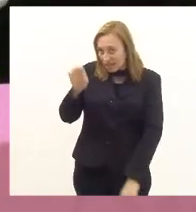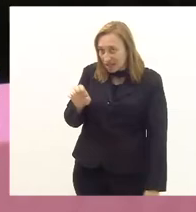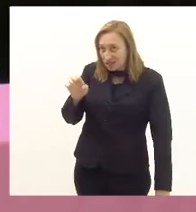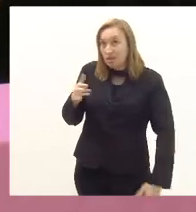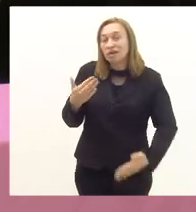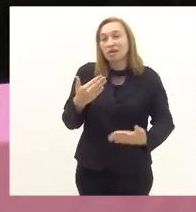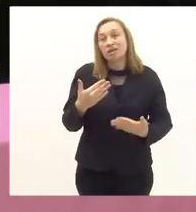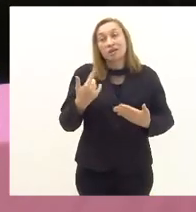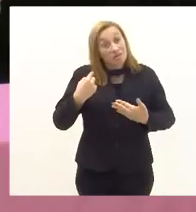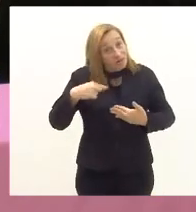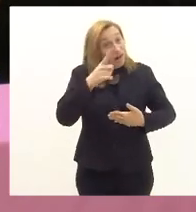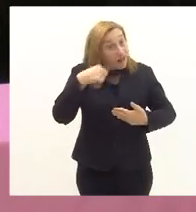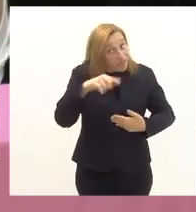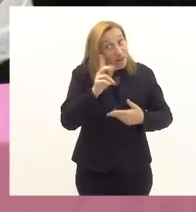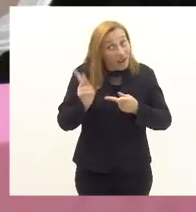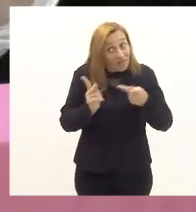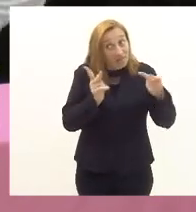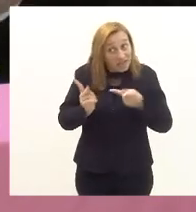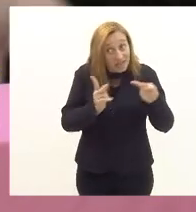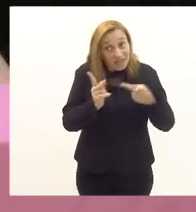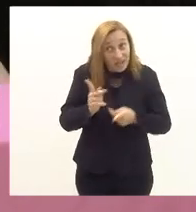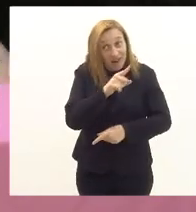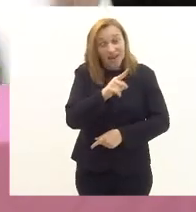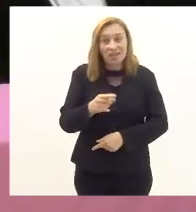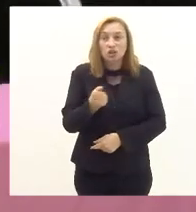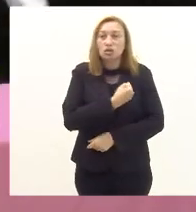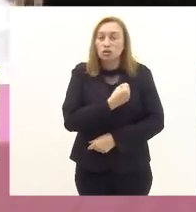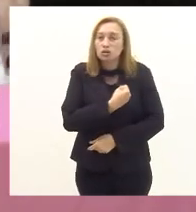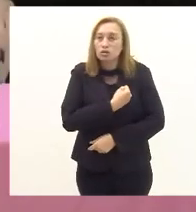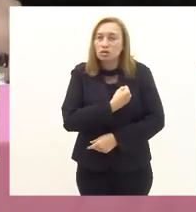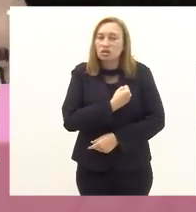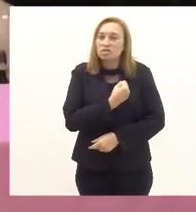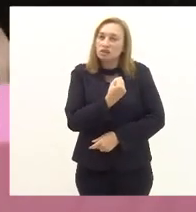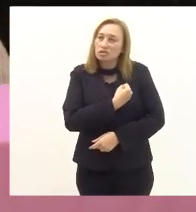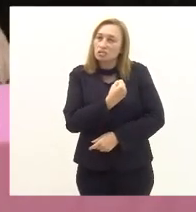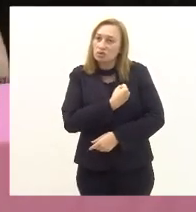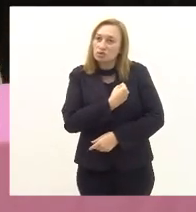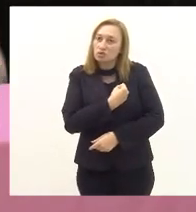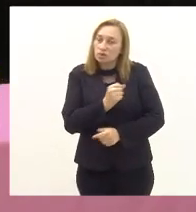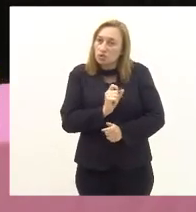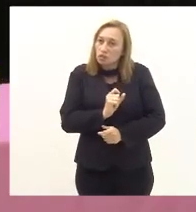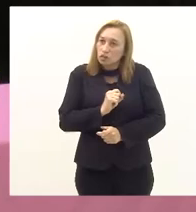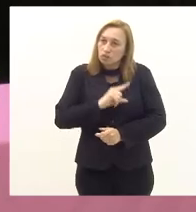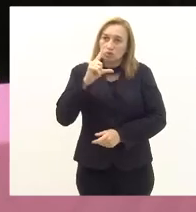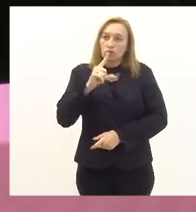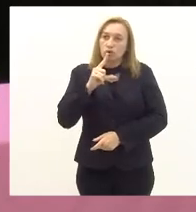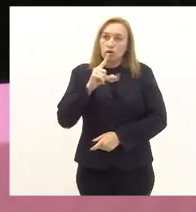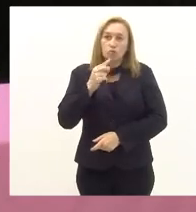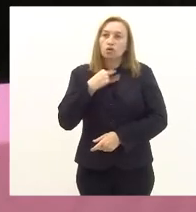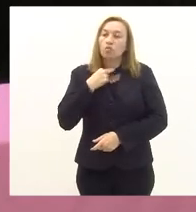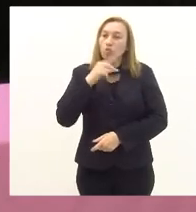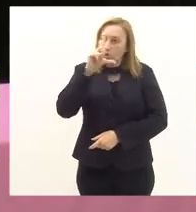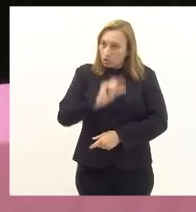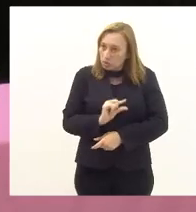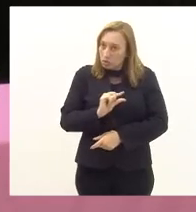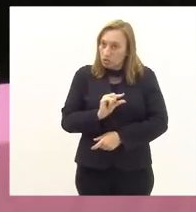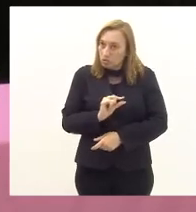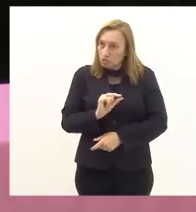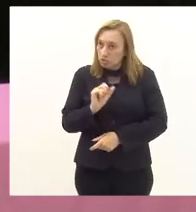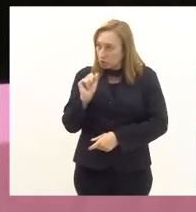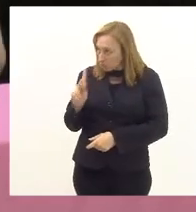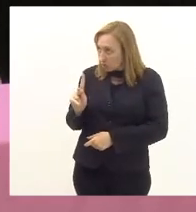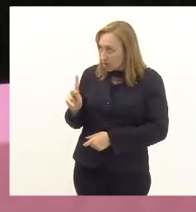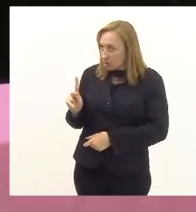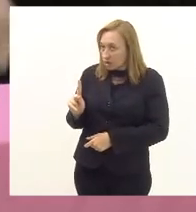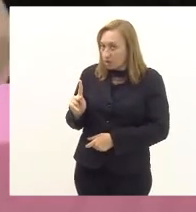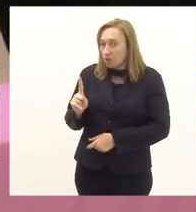por favor, vão lá, vamos encher aquela delegacia. Outra coisa, os números têm que aumentar. Os meus números não podem diminuir, entenderam? Porque